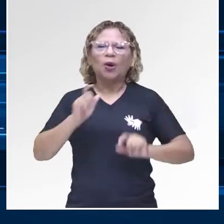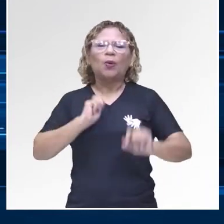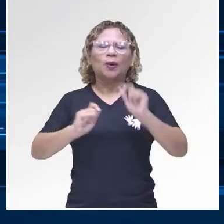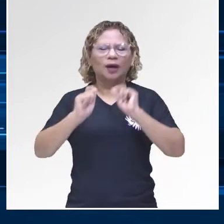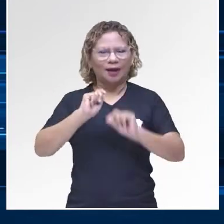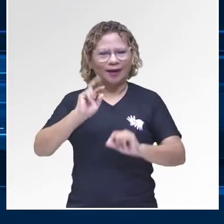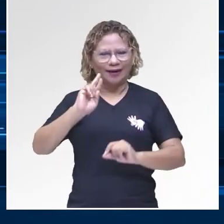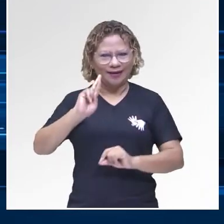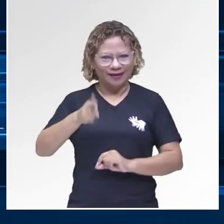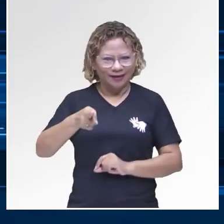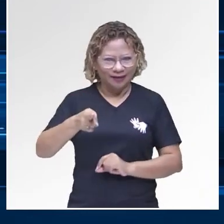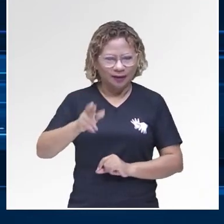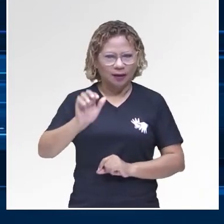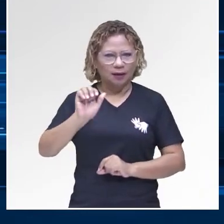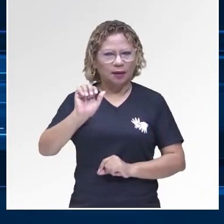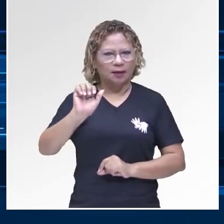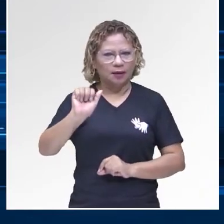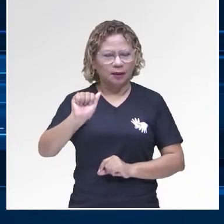nós vamos